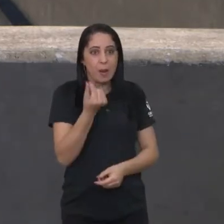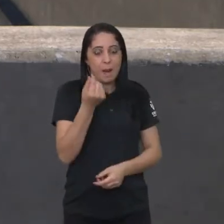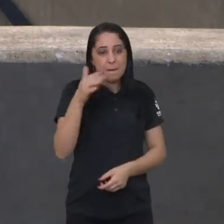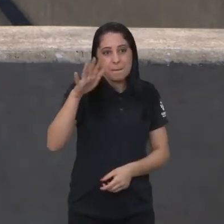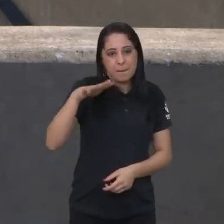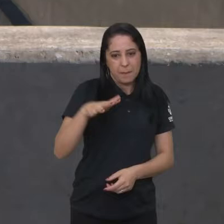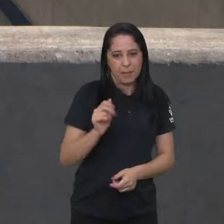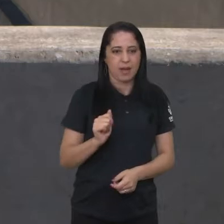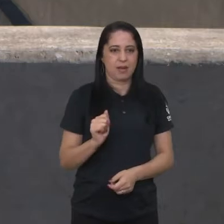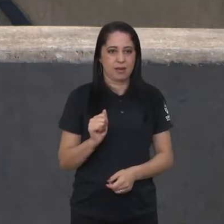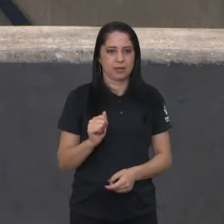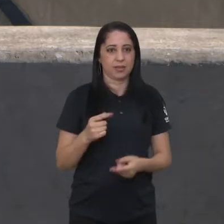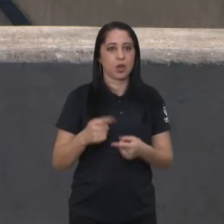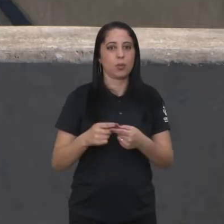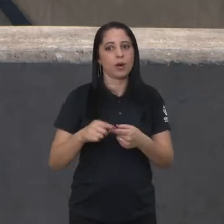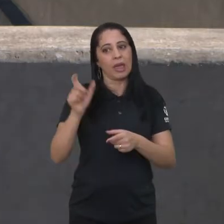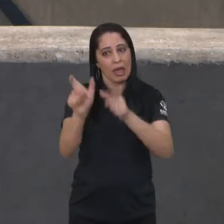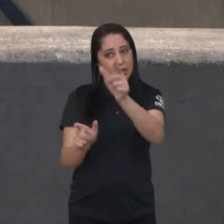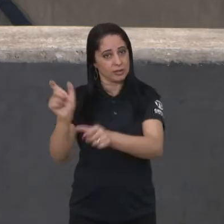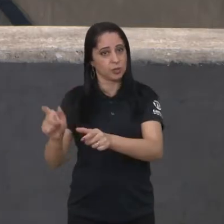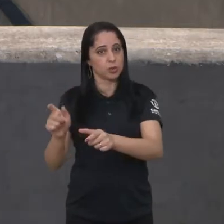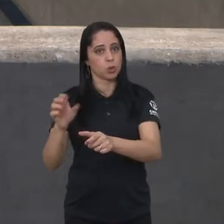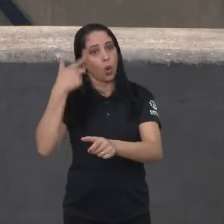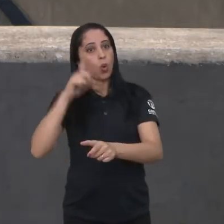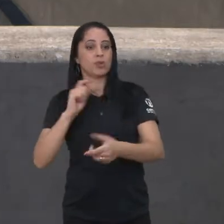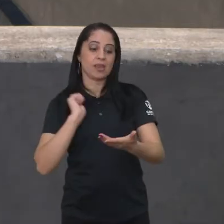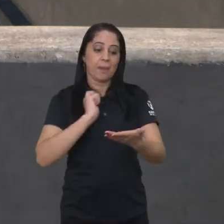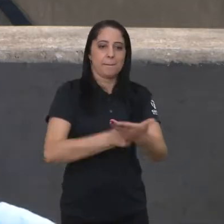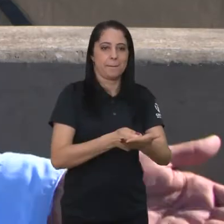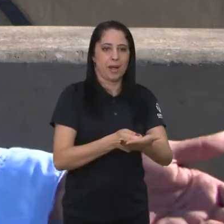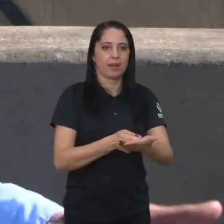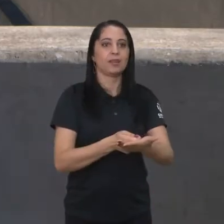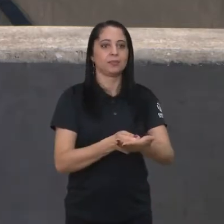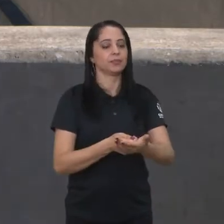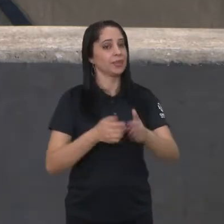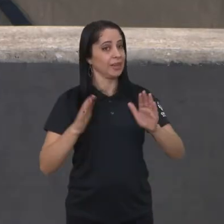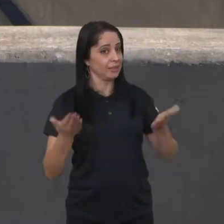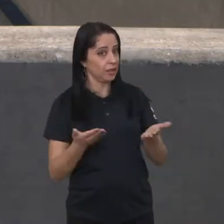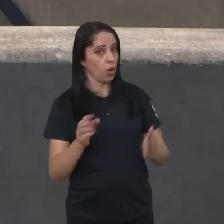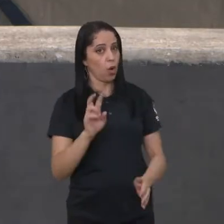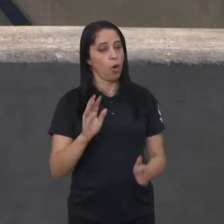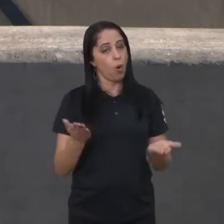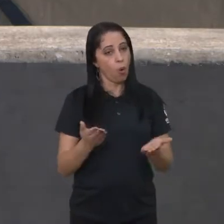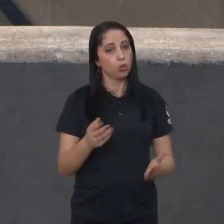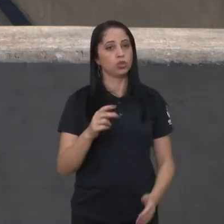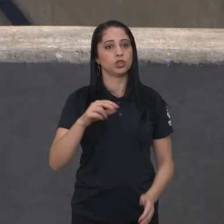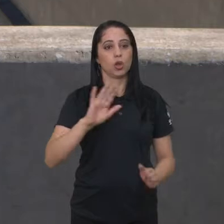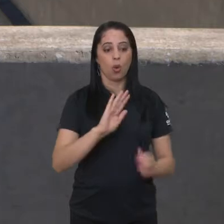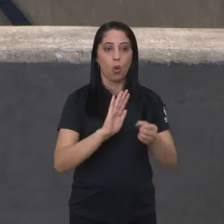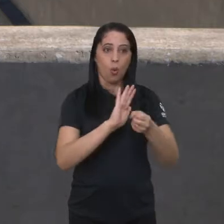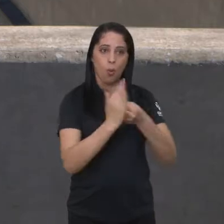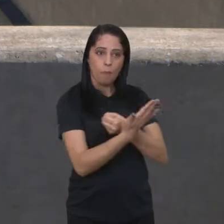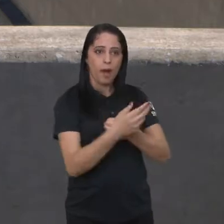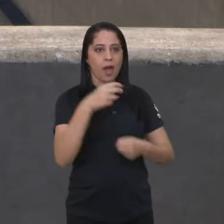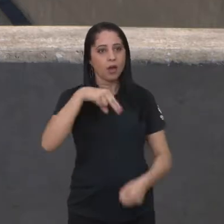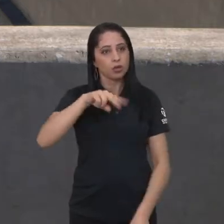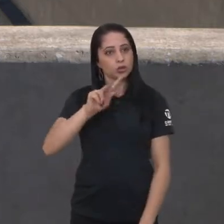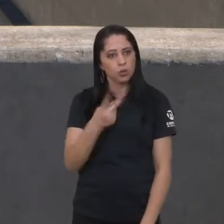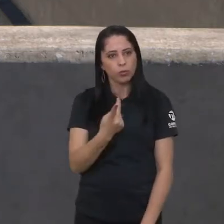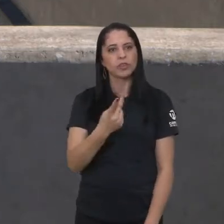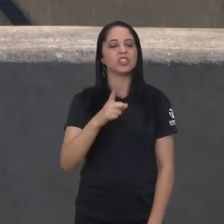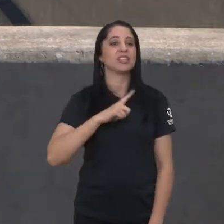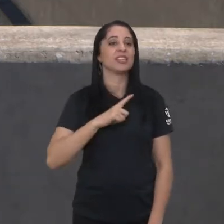os trabalhadores poderem pagar. E, inclusive, hoje o Novo Horizonte tem nome de trabalhadores, Rua dos Pedreiros,